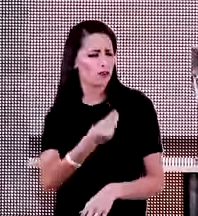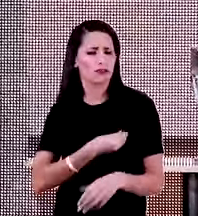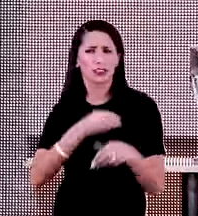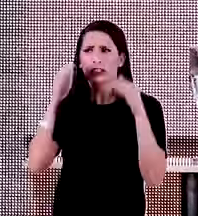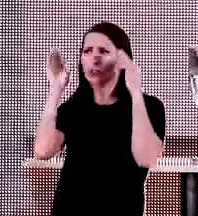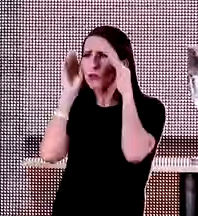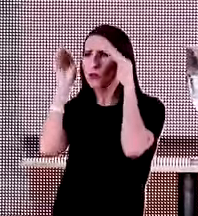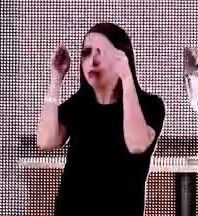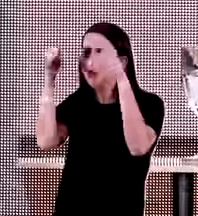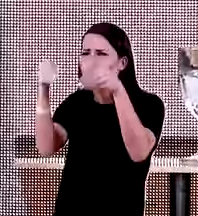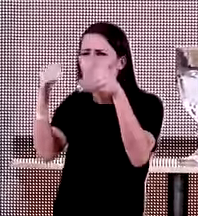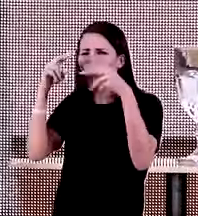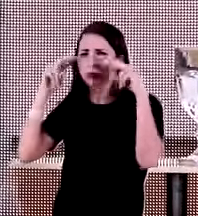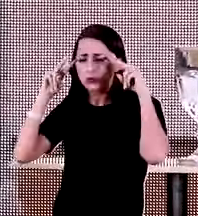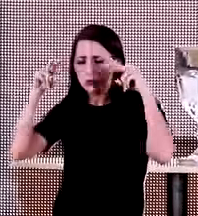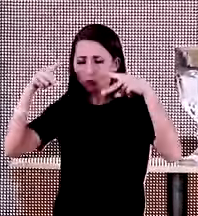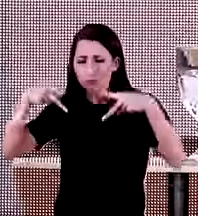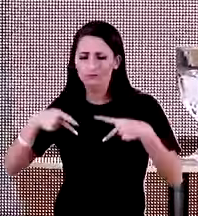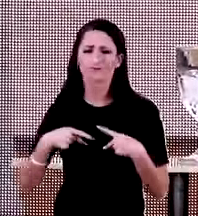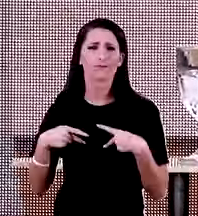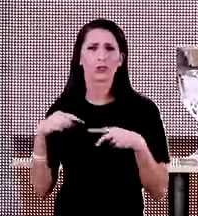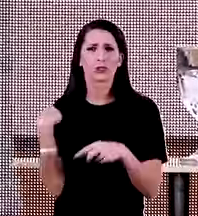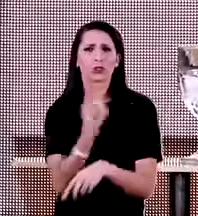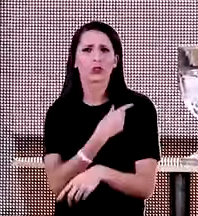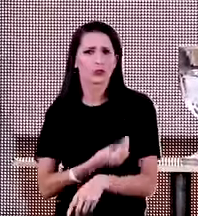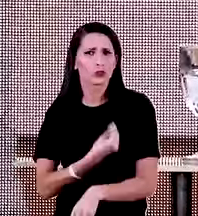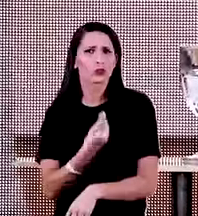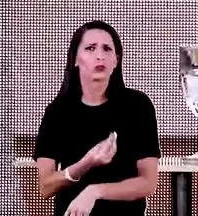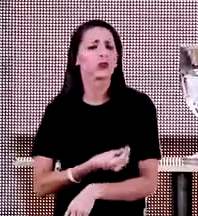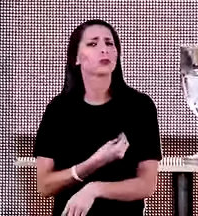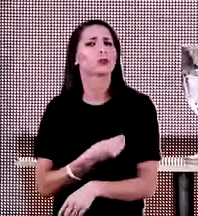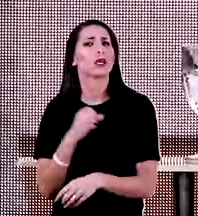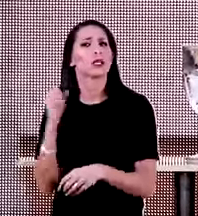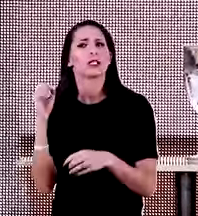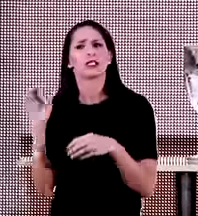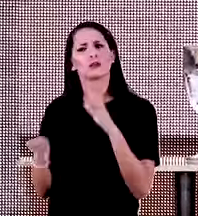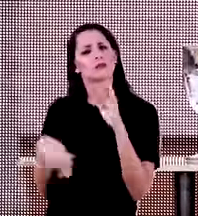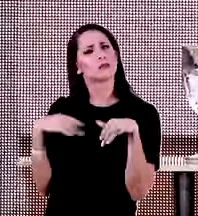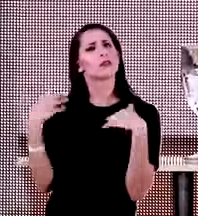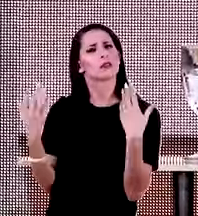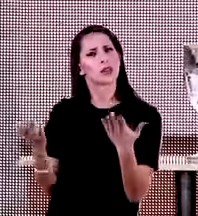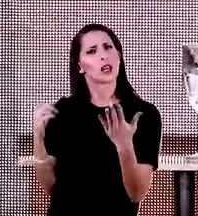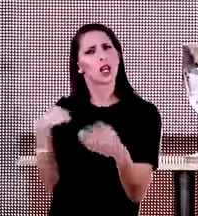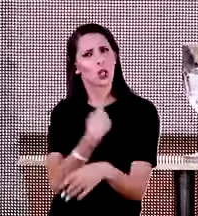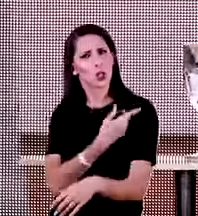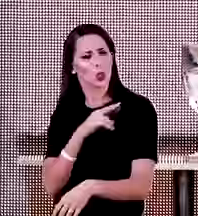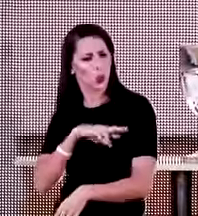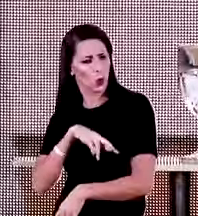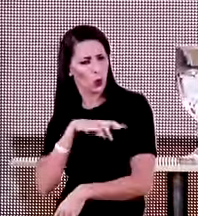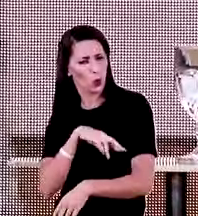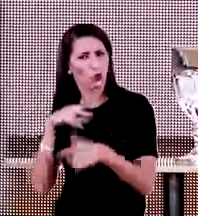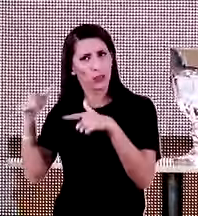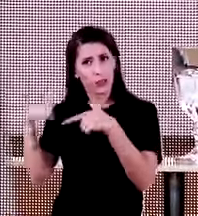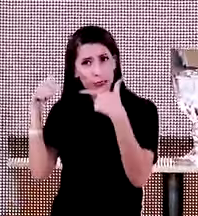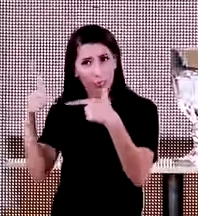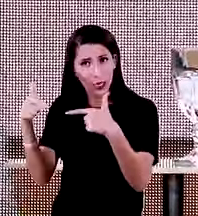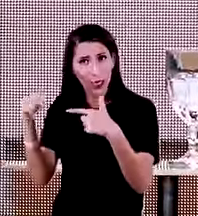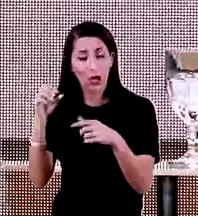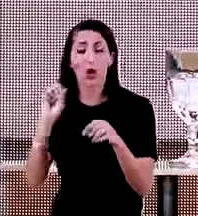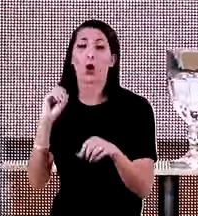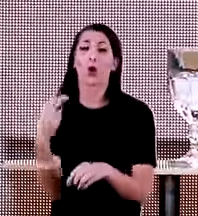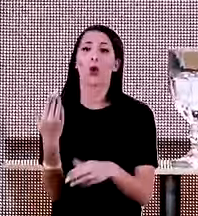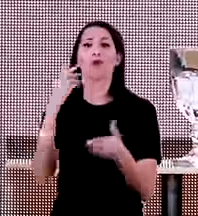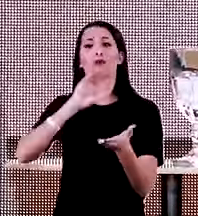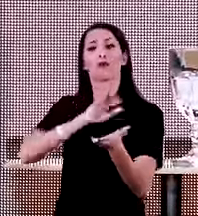nós mesmas que nós estamos vivendo, será que a gente seria uma Ruth que fica na guerra ou que foge e vai